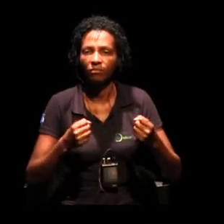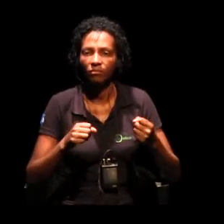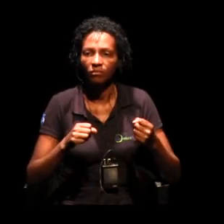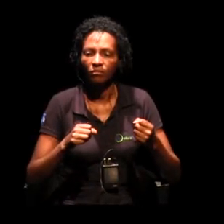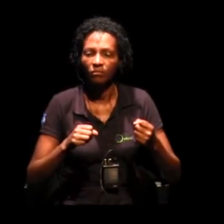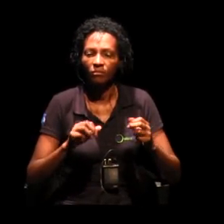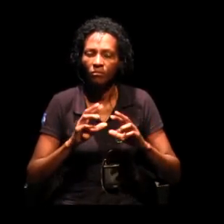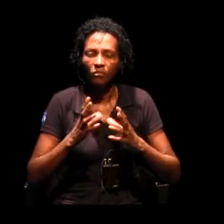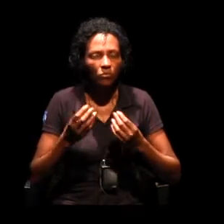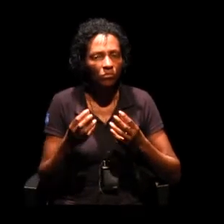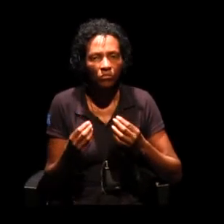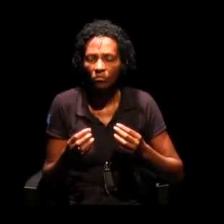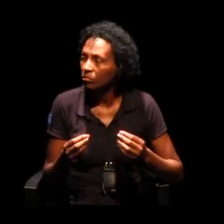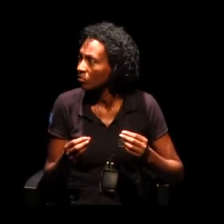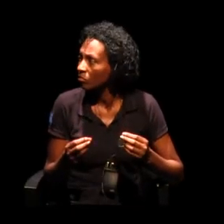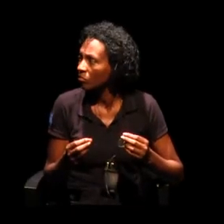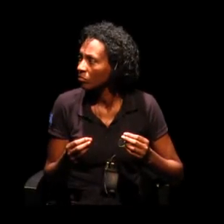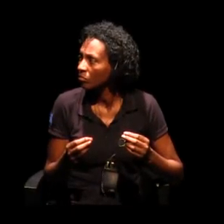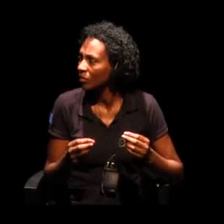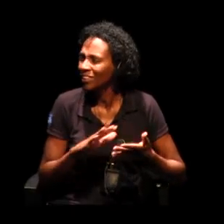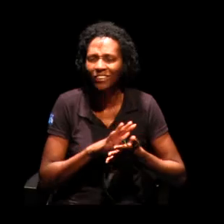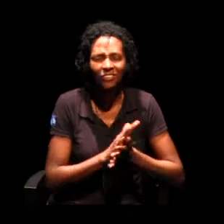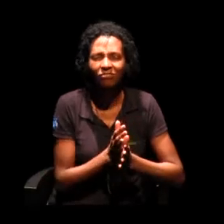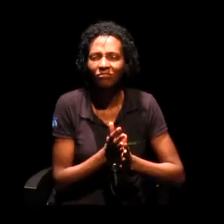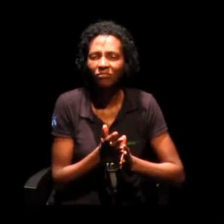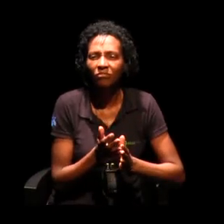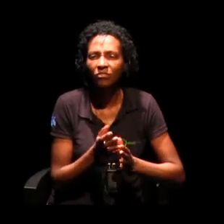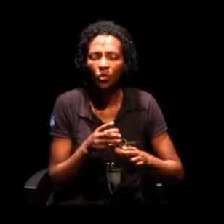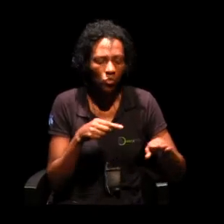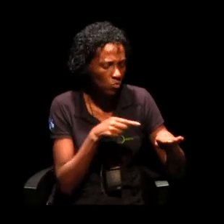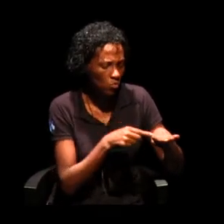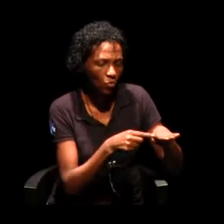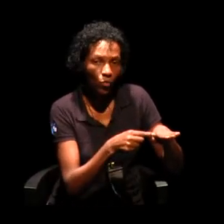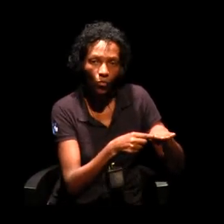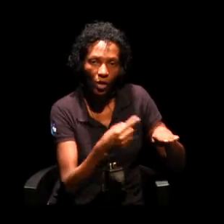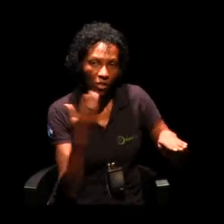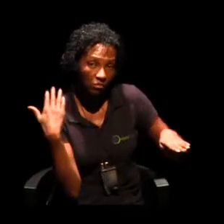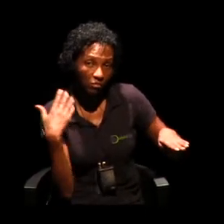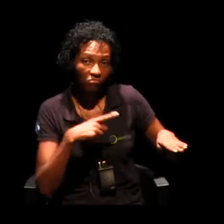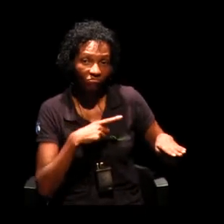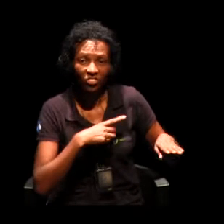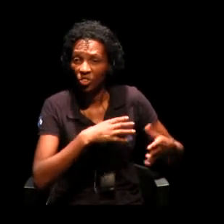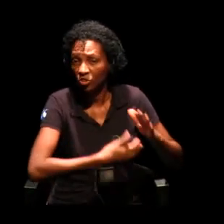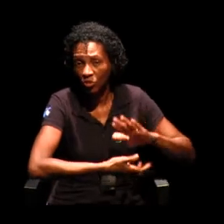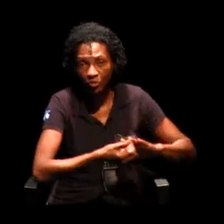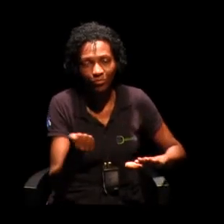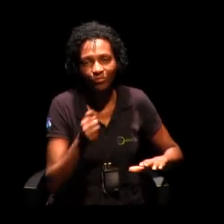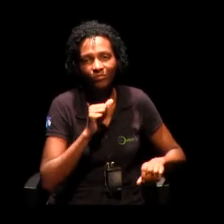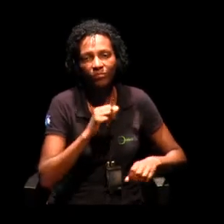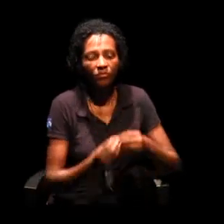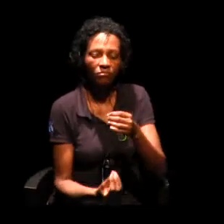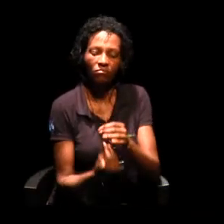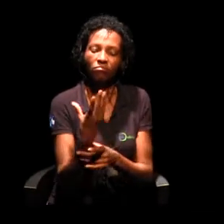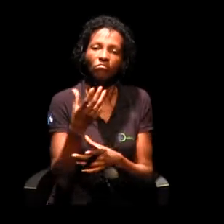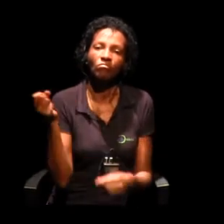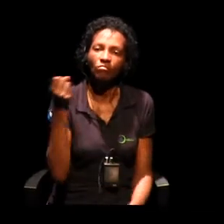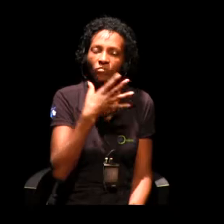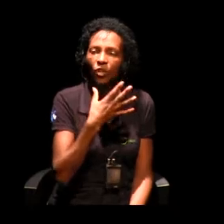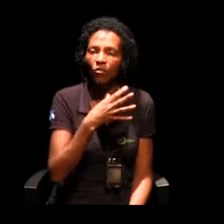espaço para os carros. Completamente destruiu o bairro que existia antigamente.